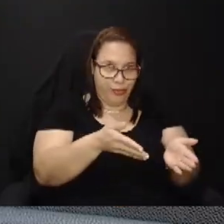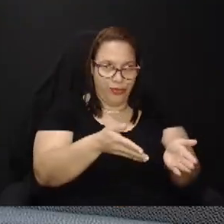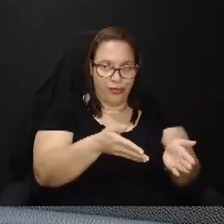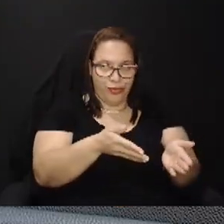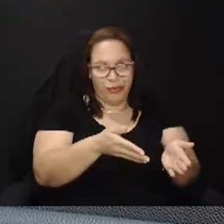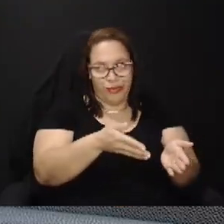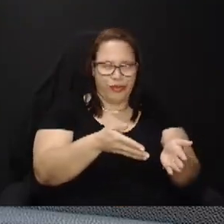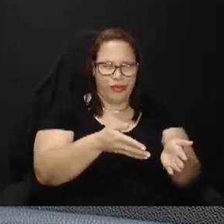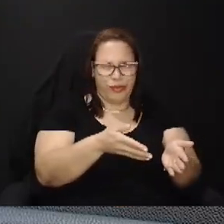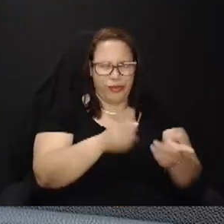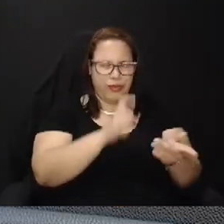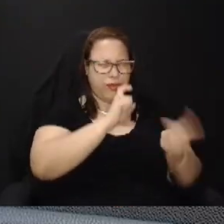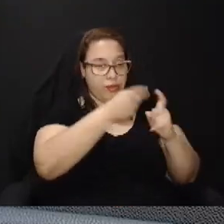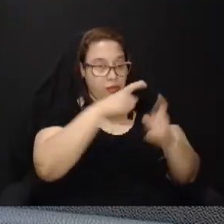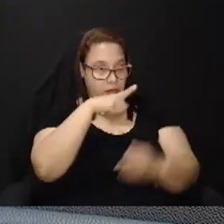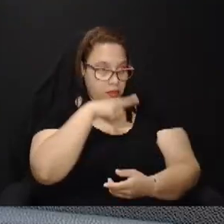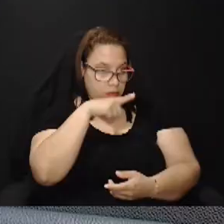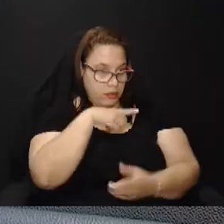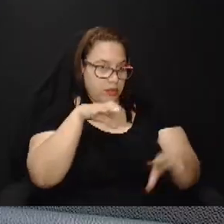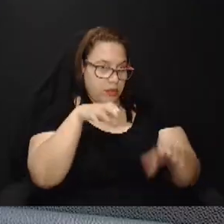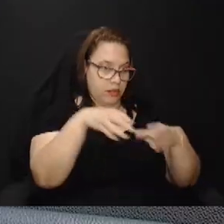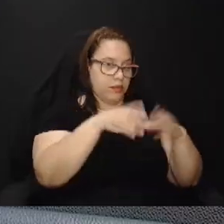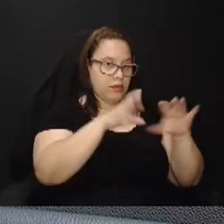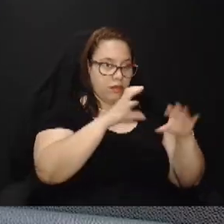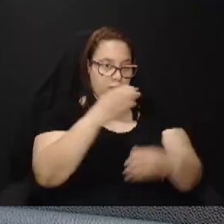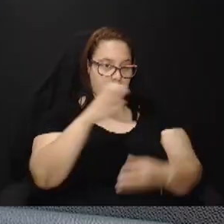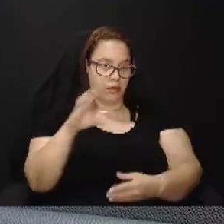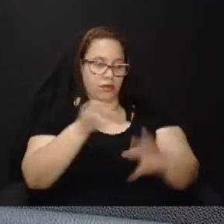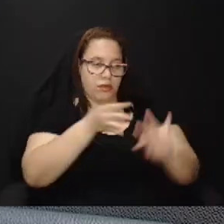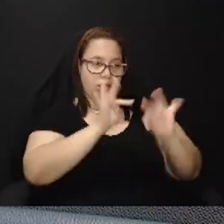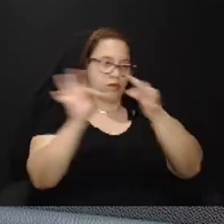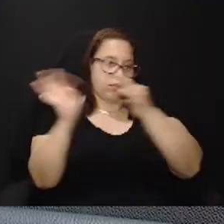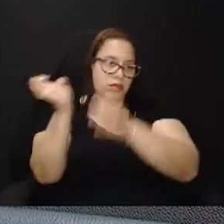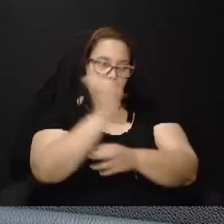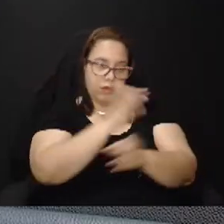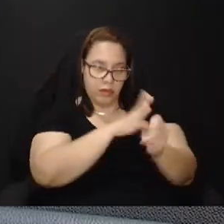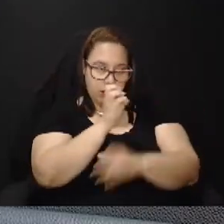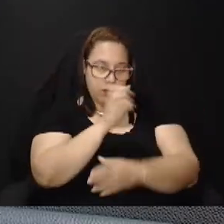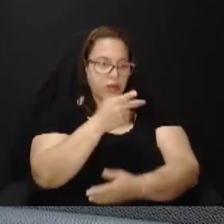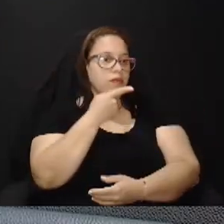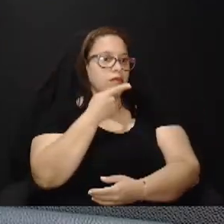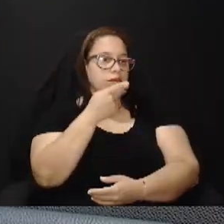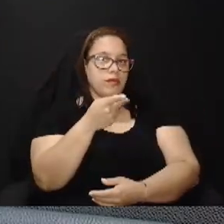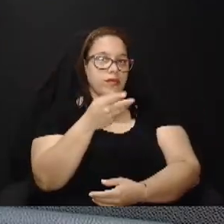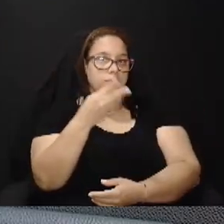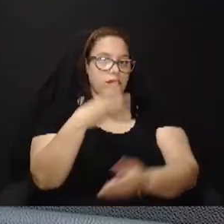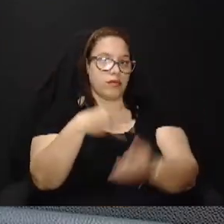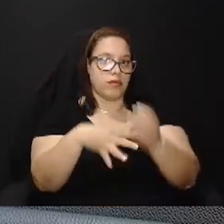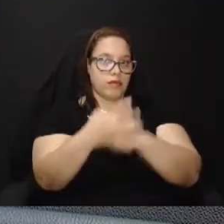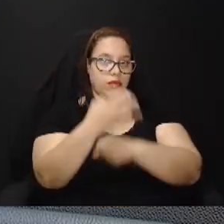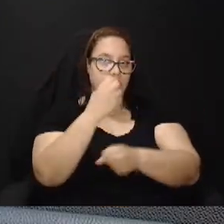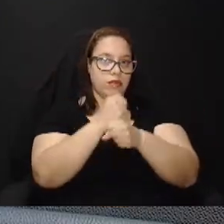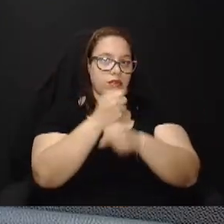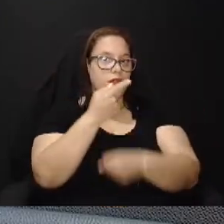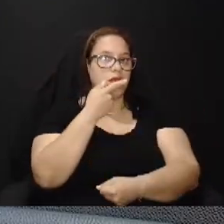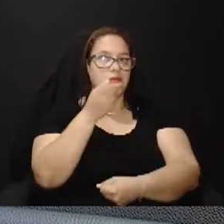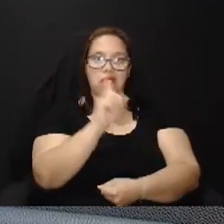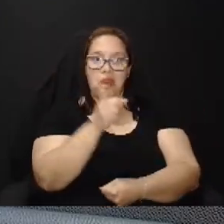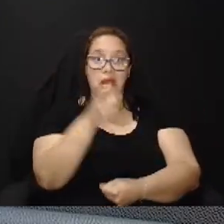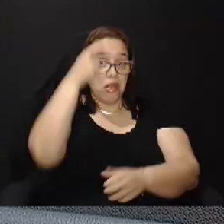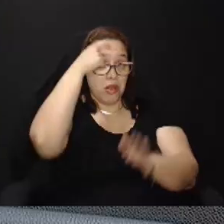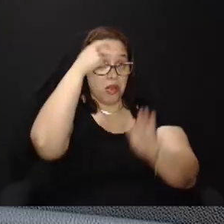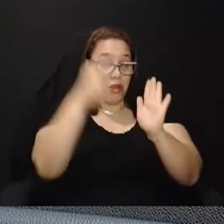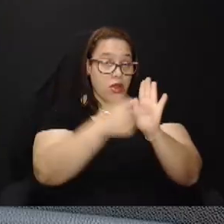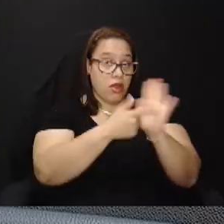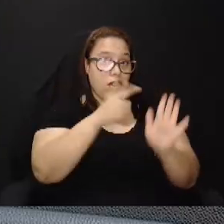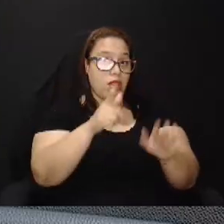que a gente teve aqui na Comissão de Ciência, né, Tecnologia e Inovação, eu falei, há 3, 4 anos atrás nem se falava em inteligência artificial, hoje não se fala